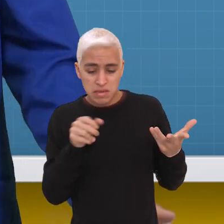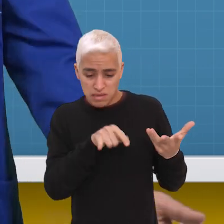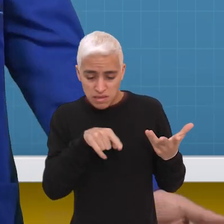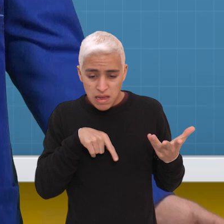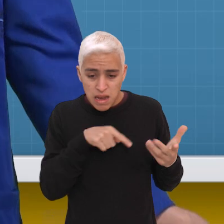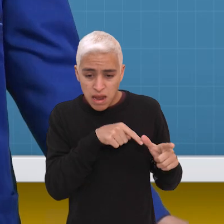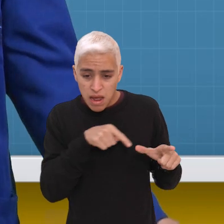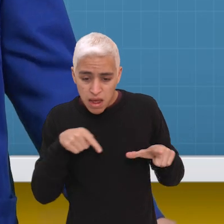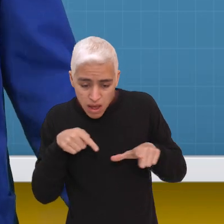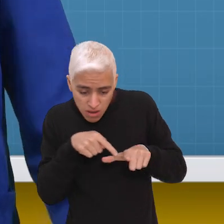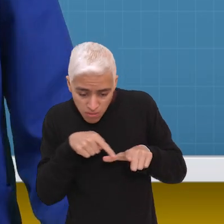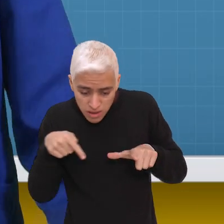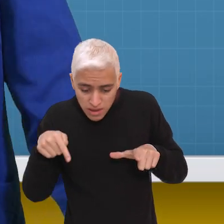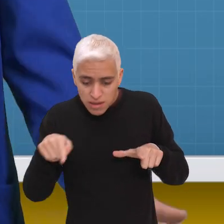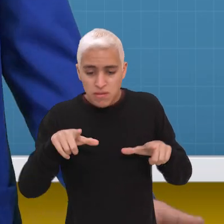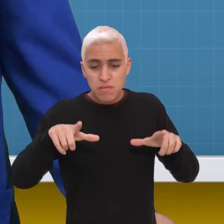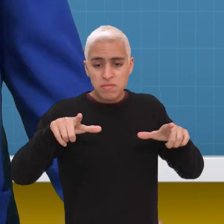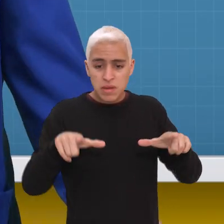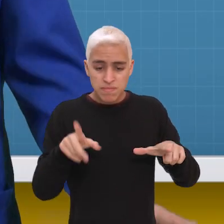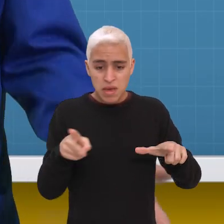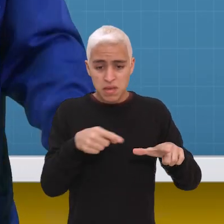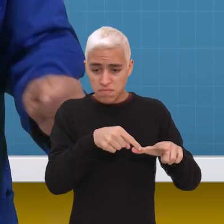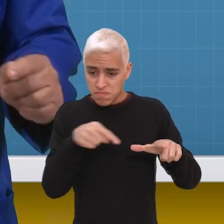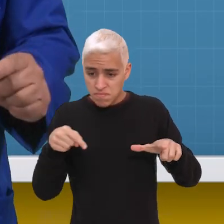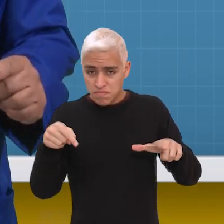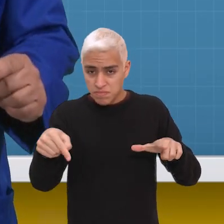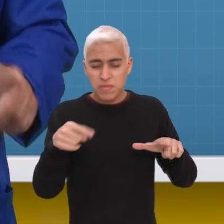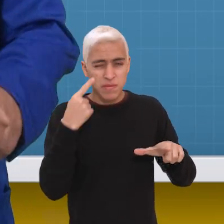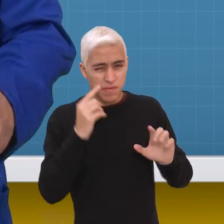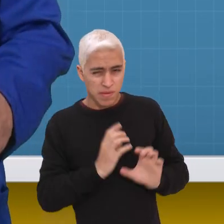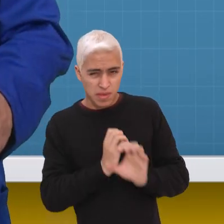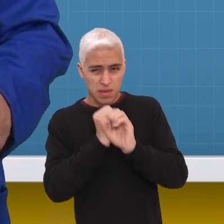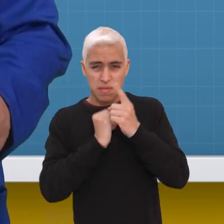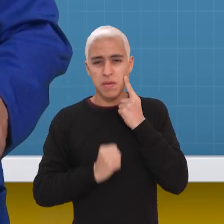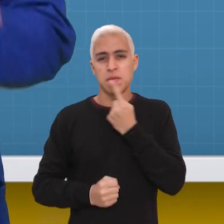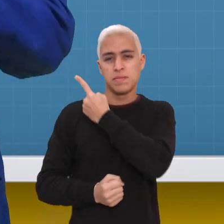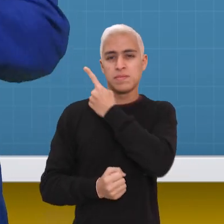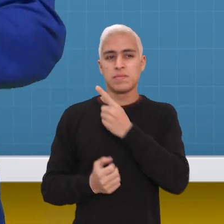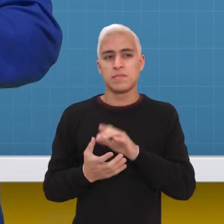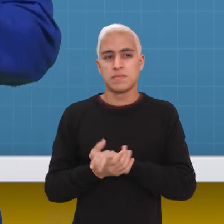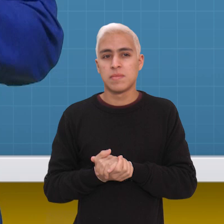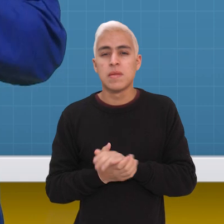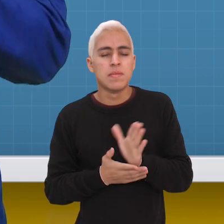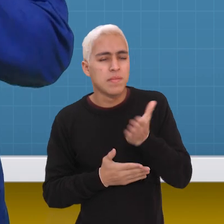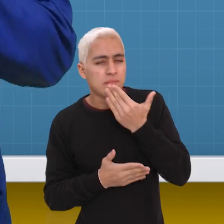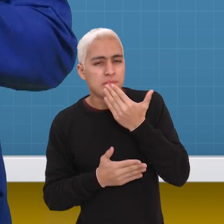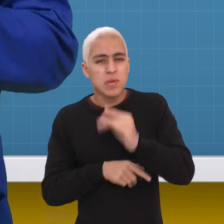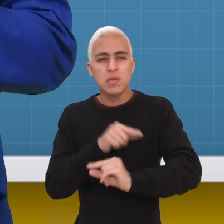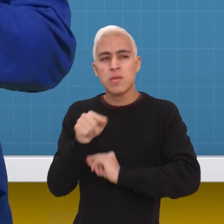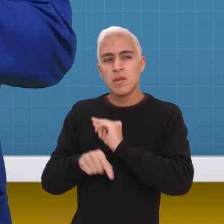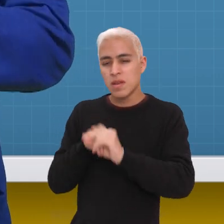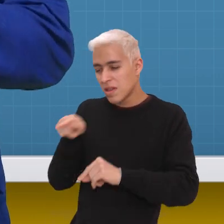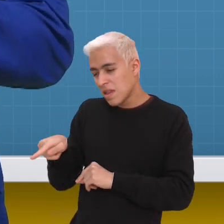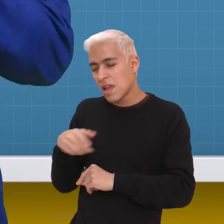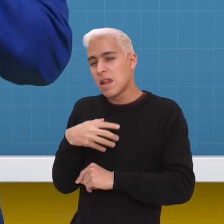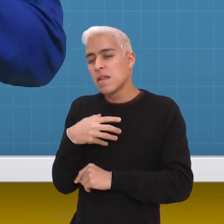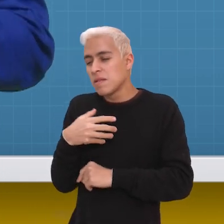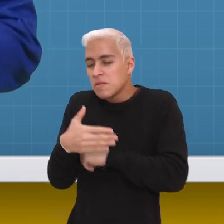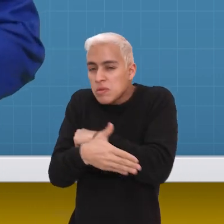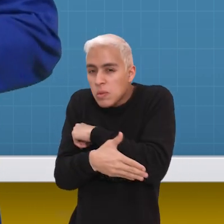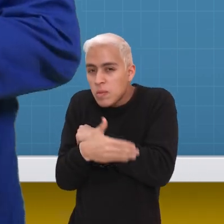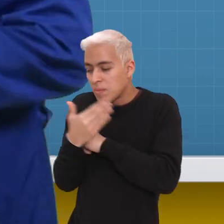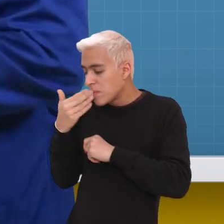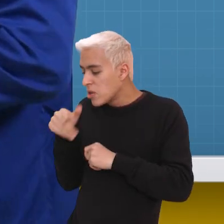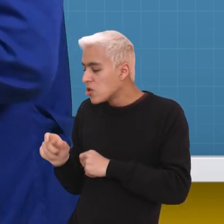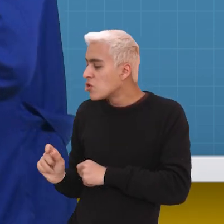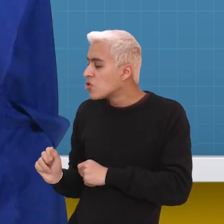E se ele é quadrado, os lados são iguais. Vamos fazer essa conta? Vou pedir uma ajuda, porque senão ele fica com